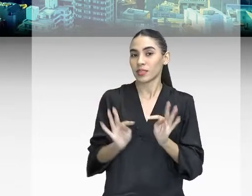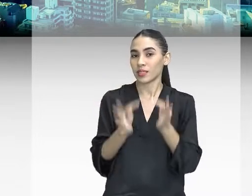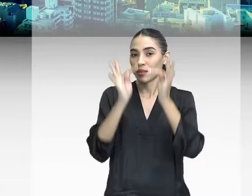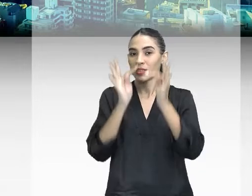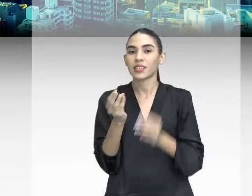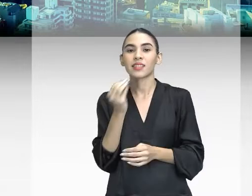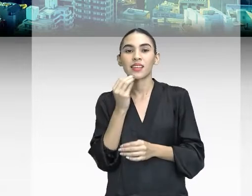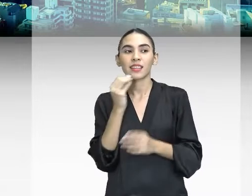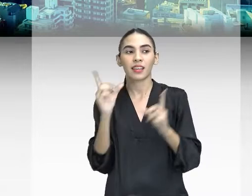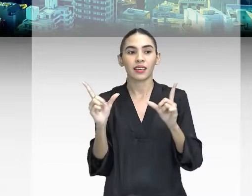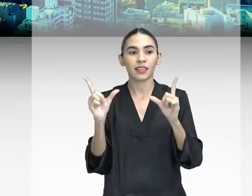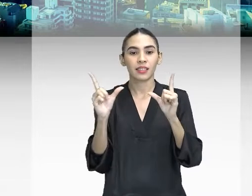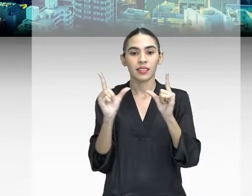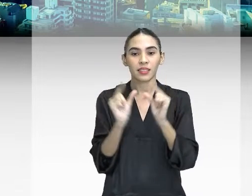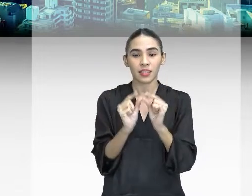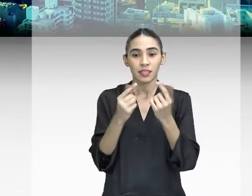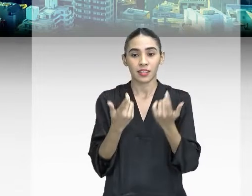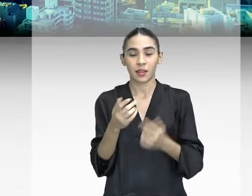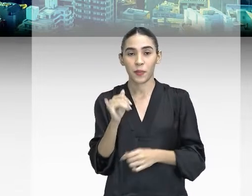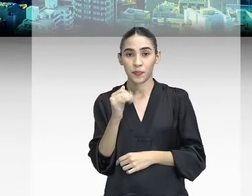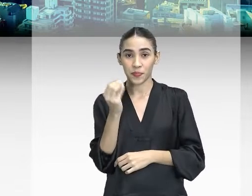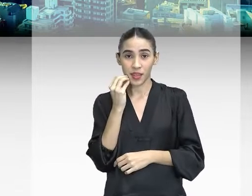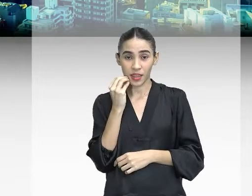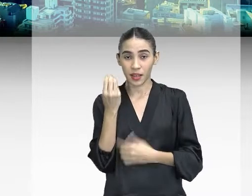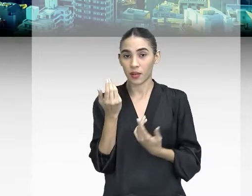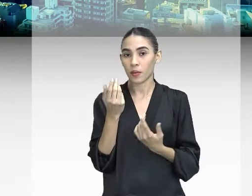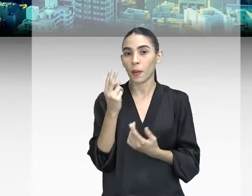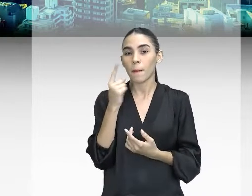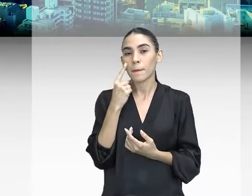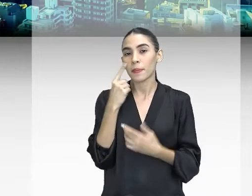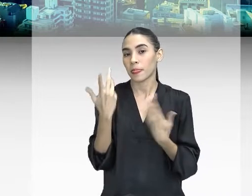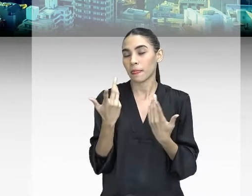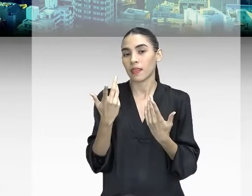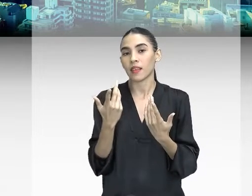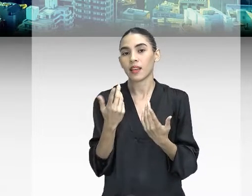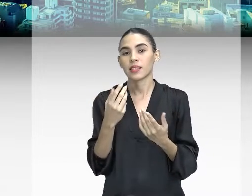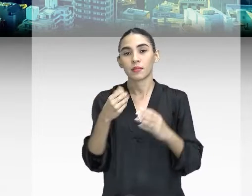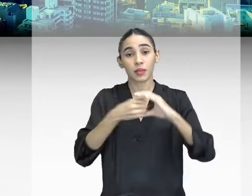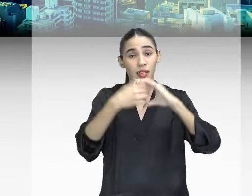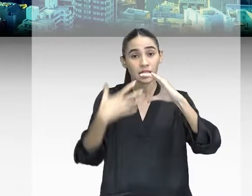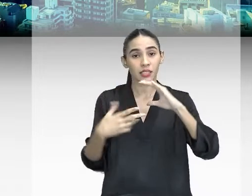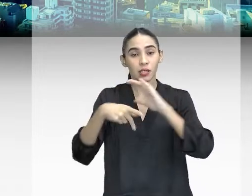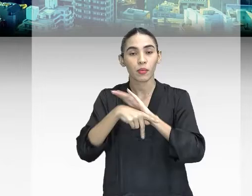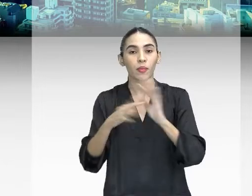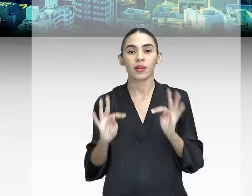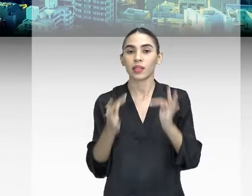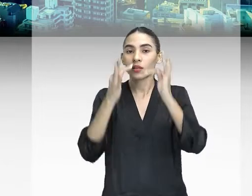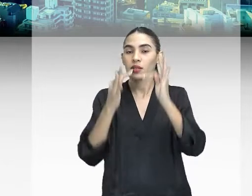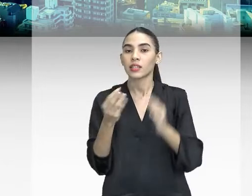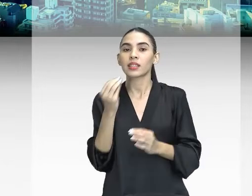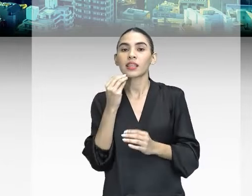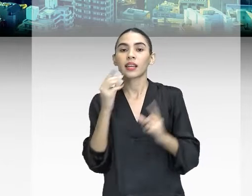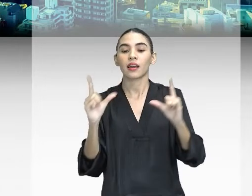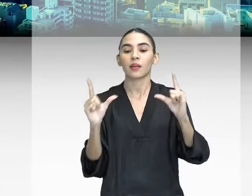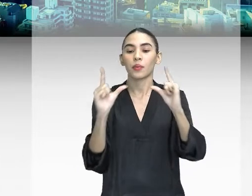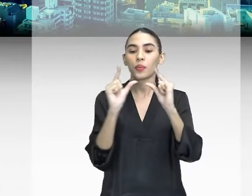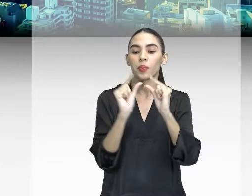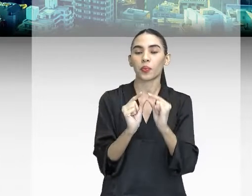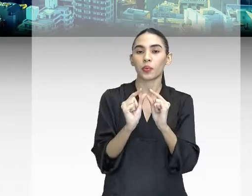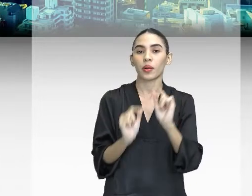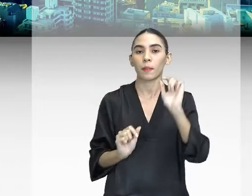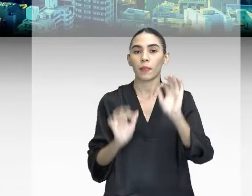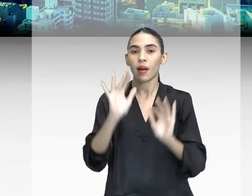minimizar esses efeitos. Então, o que nós vamos observar aí são justamente soluções tecnológicas para a redução de gases de